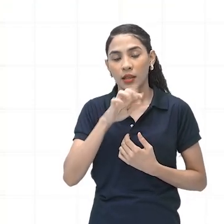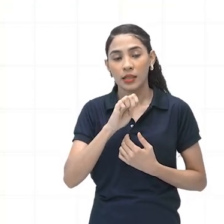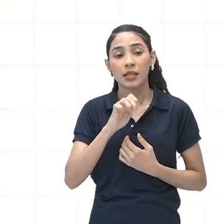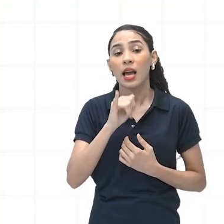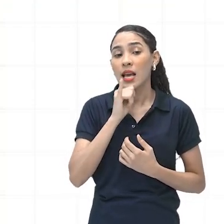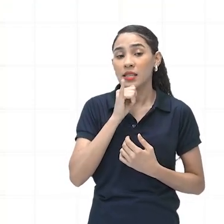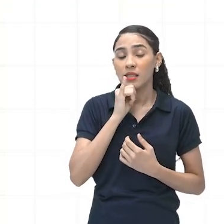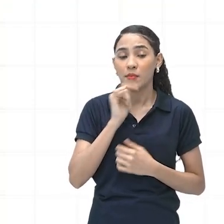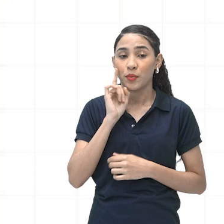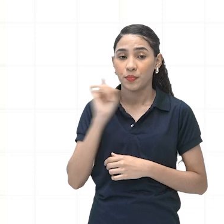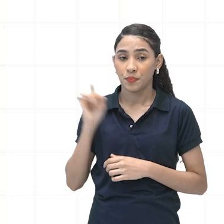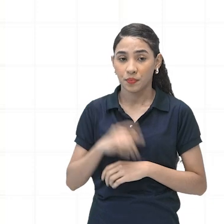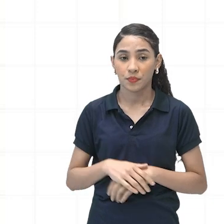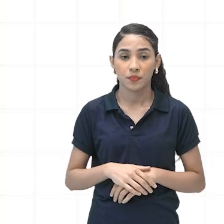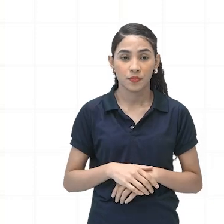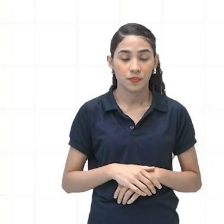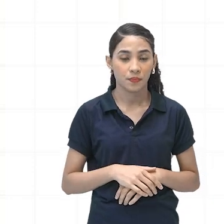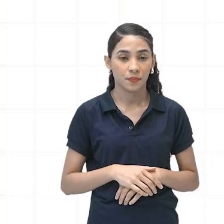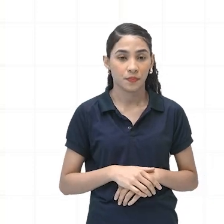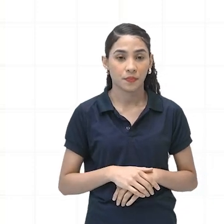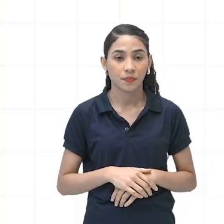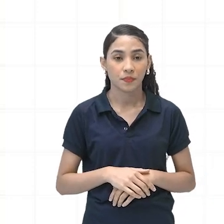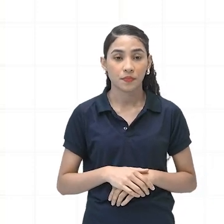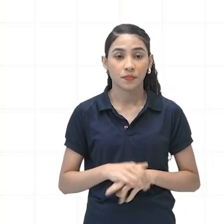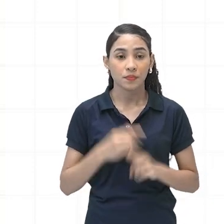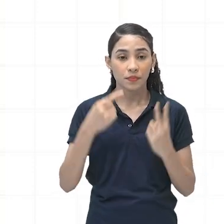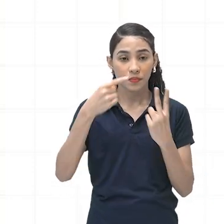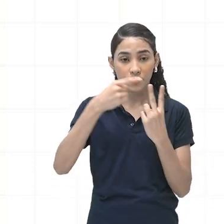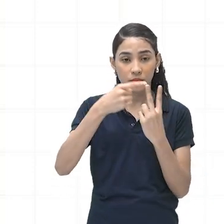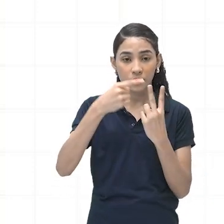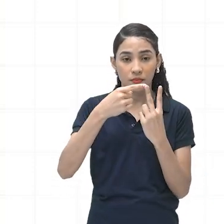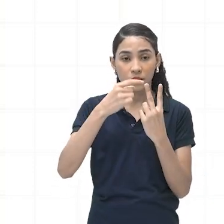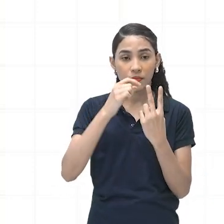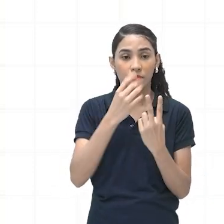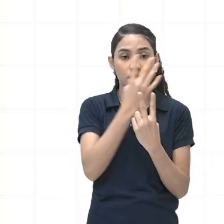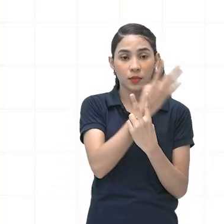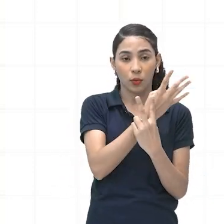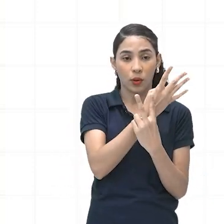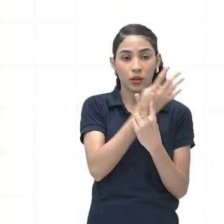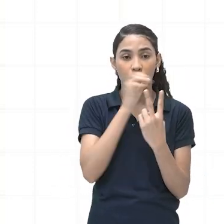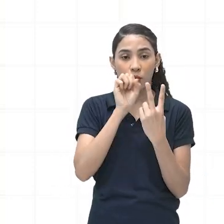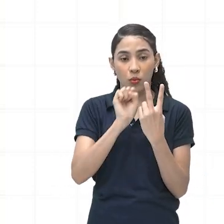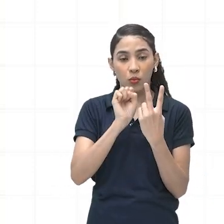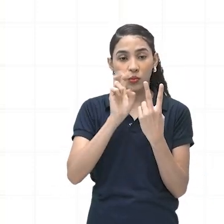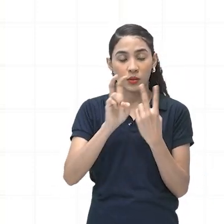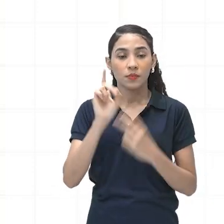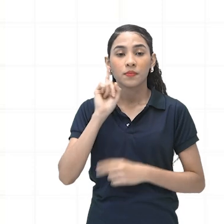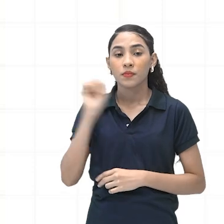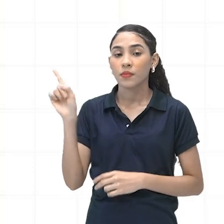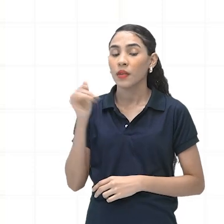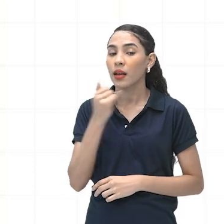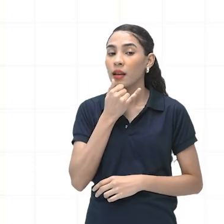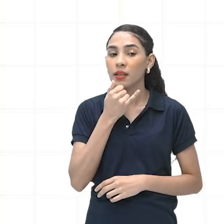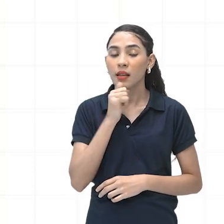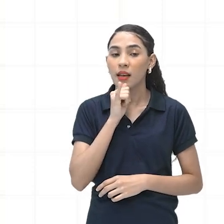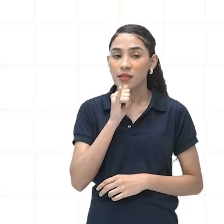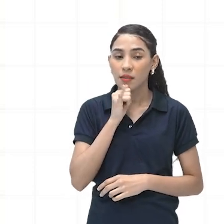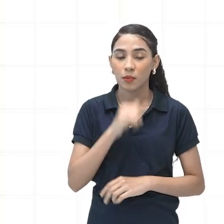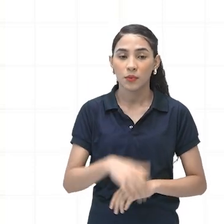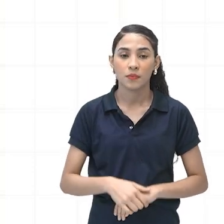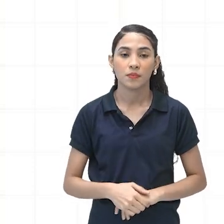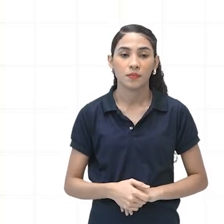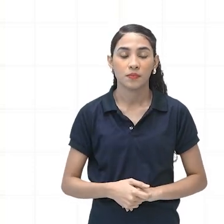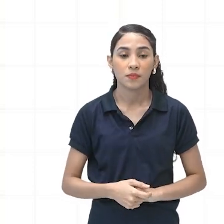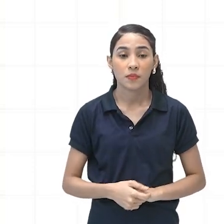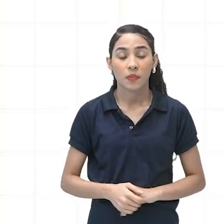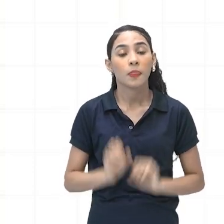comigo no exemplo. Aqui, ó, raiz quarta de 8 elevado a 5. Então, aqui